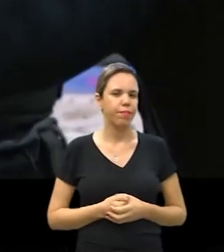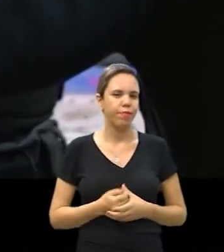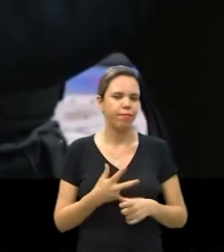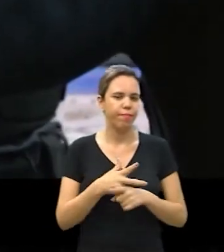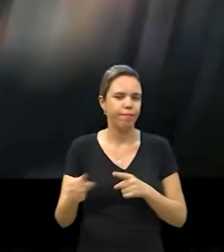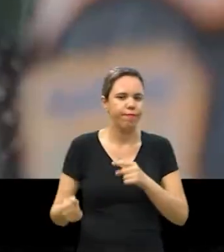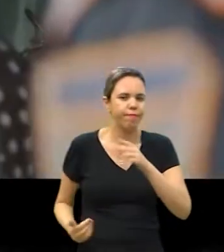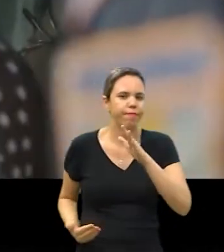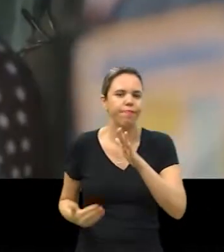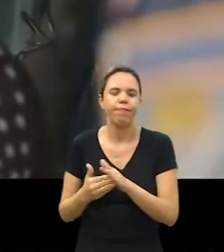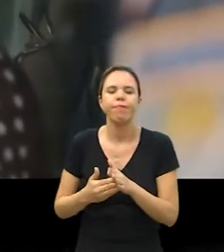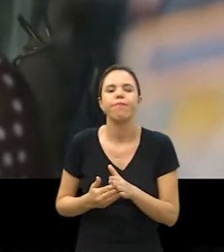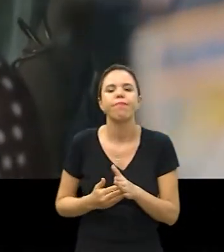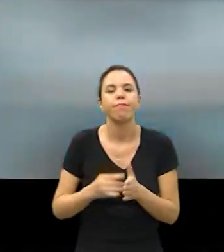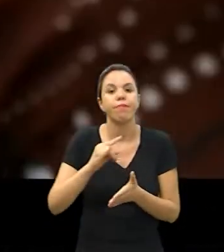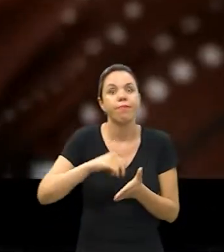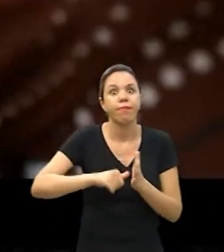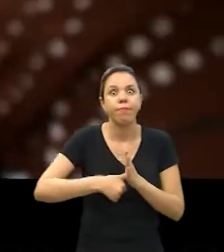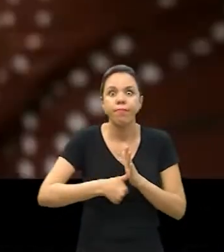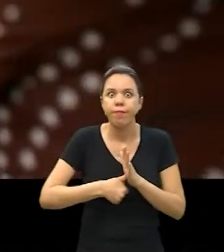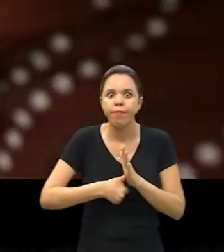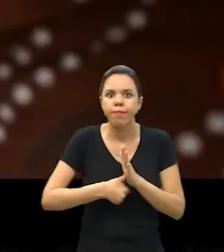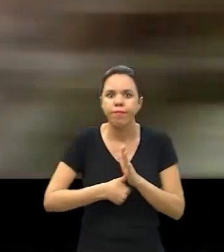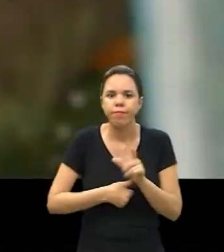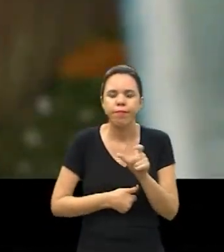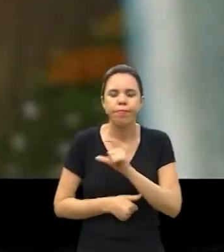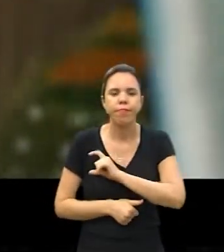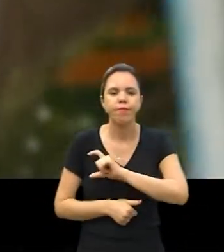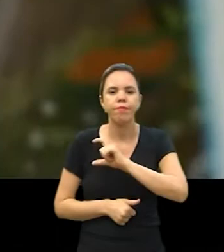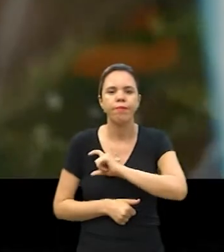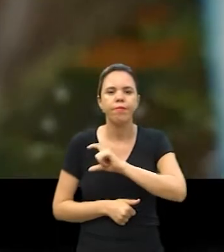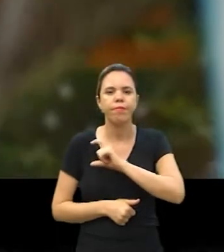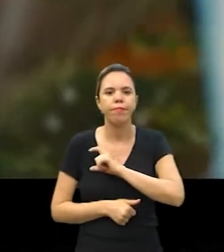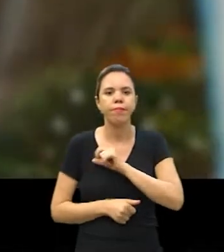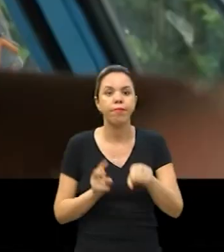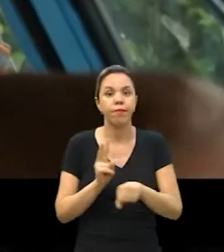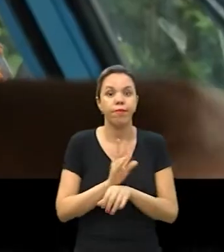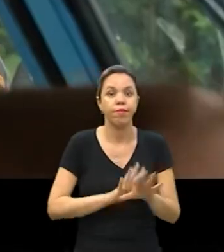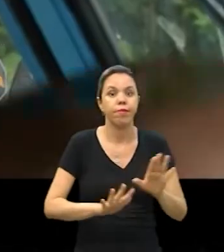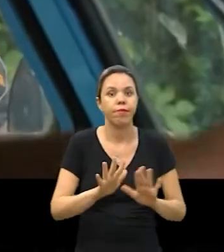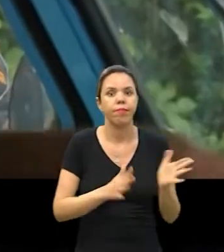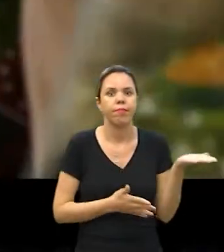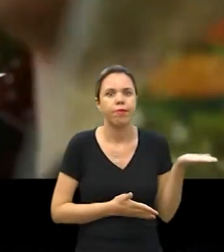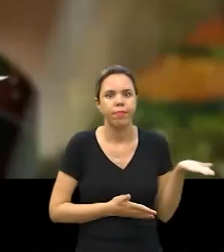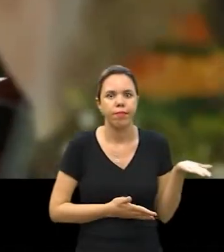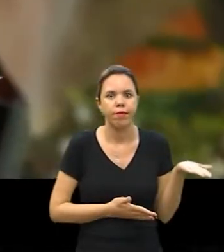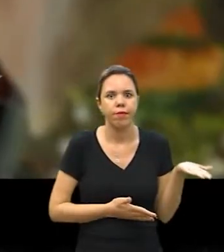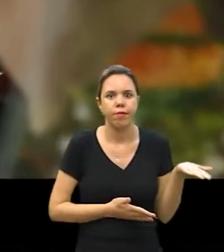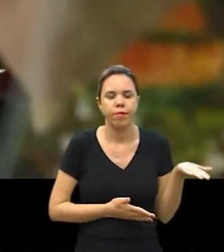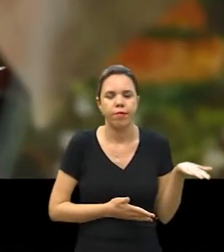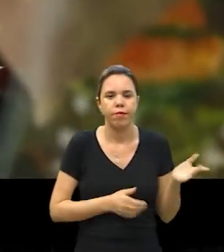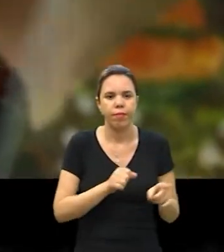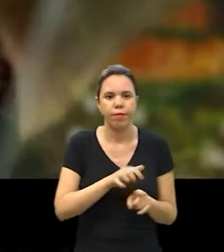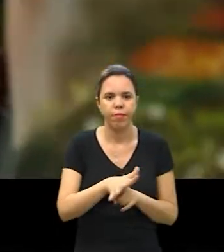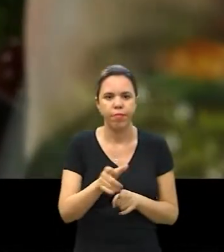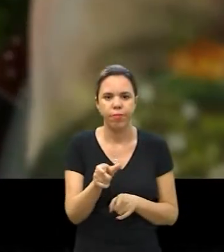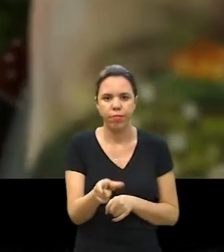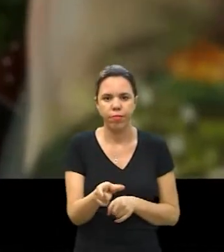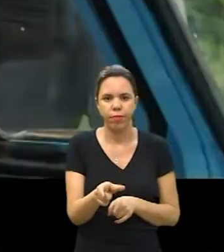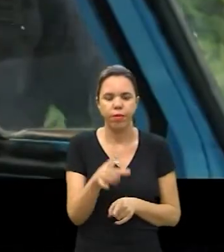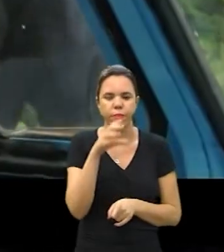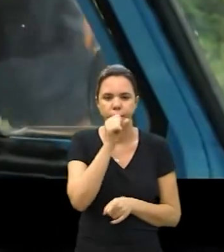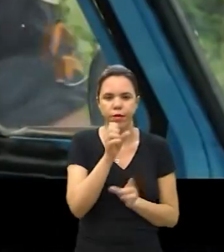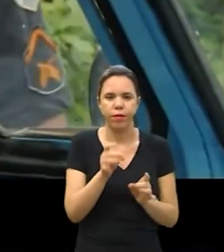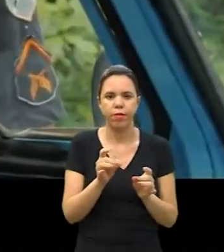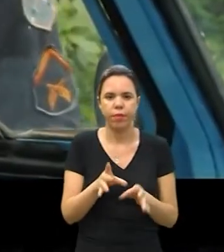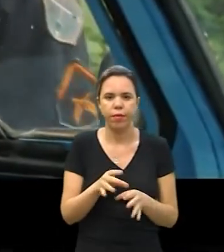Superar obstáculos. Documento do veículo e habilitação, por favor, senhor. Cuidado com as minhas ervas. A senhora falou erva? É, queimo 3 pacotinhos todo